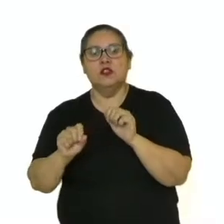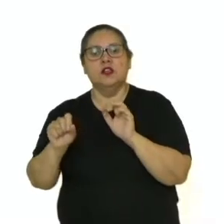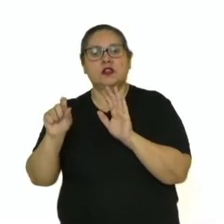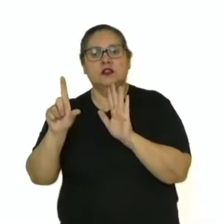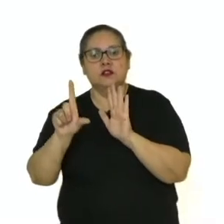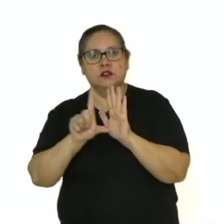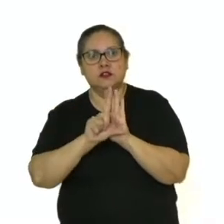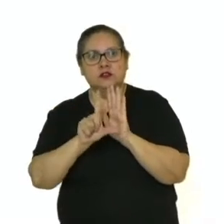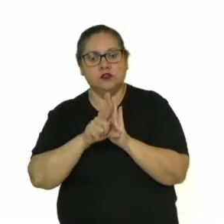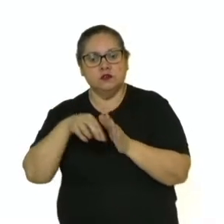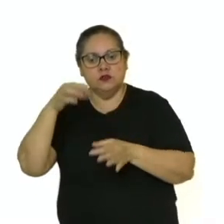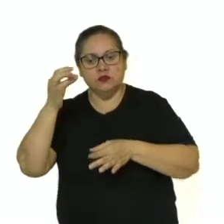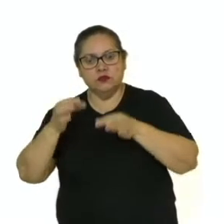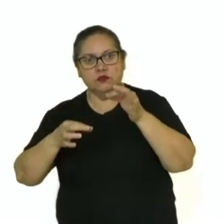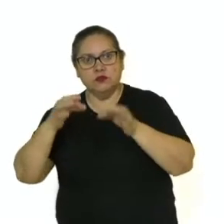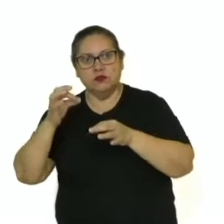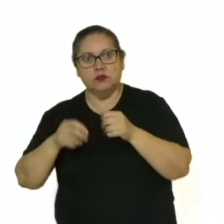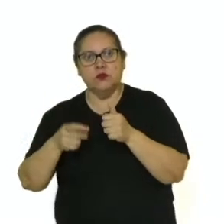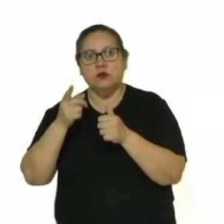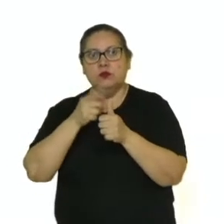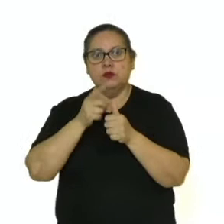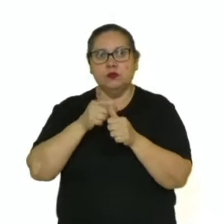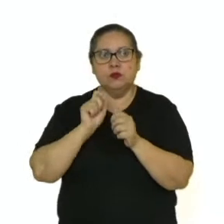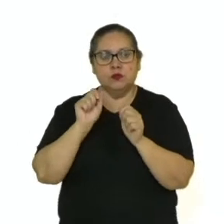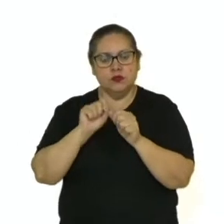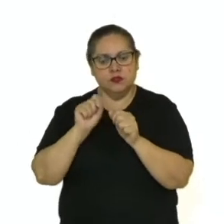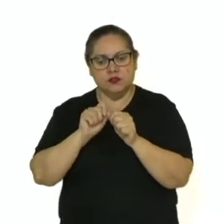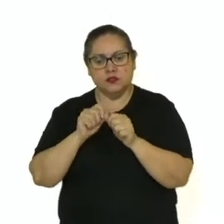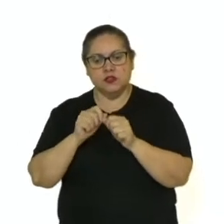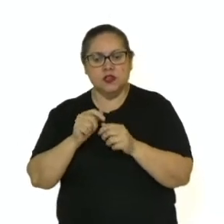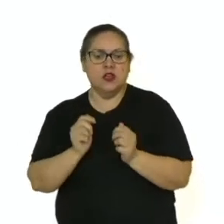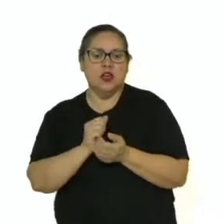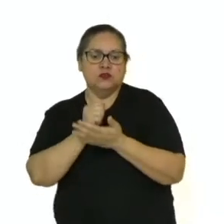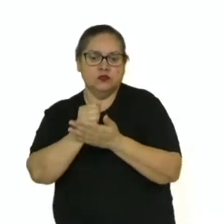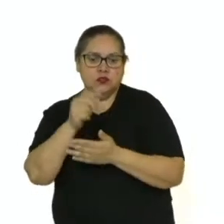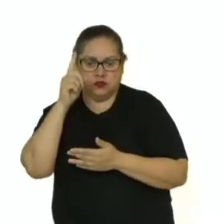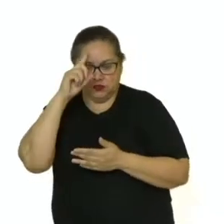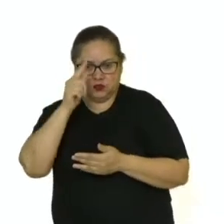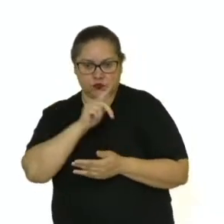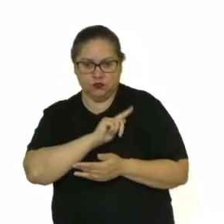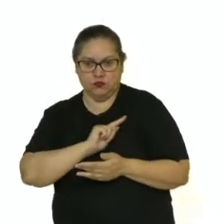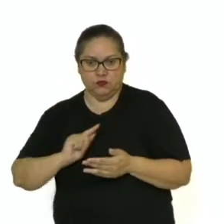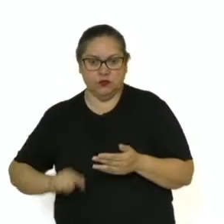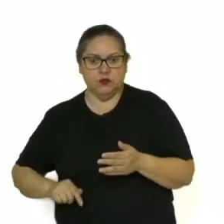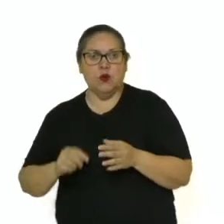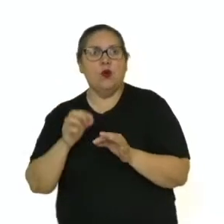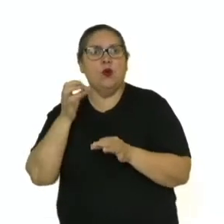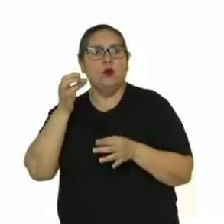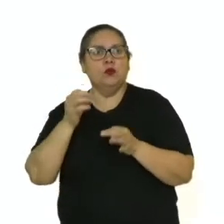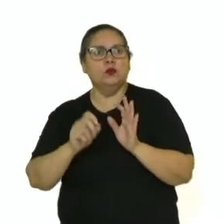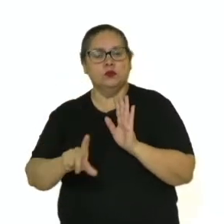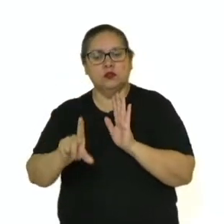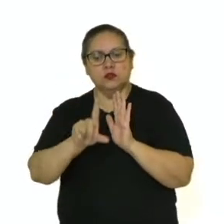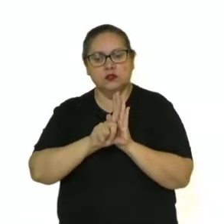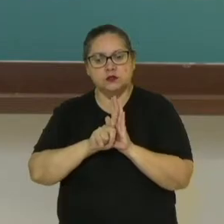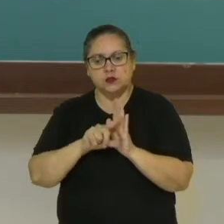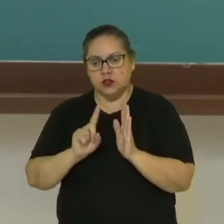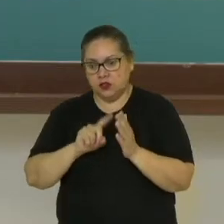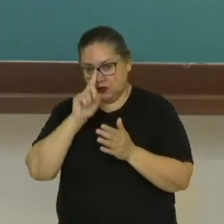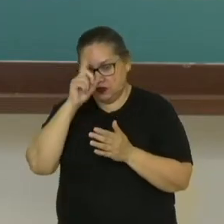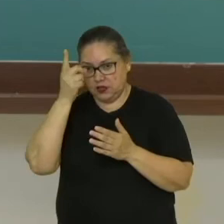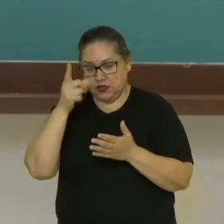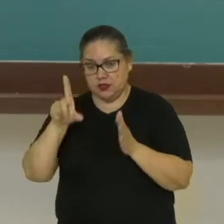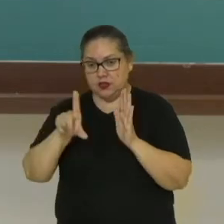tem como função implementar as leis, além da agenda diária do governo. O poder legislativo possui o papel de criar leis e fiscalizar o